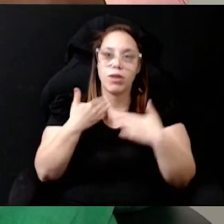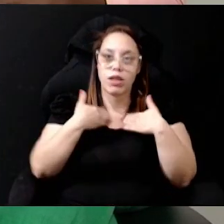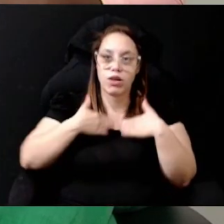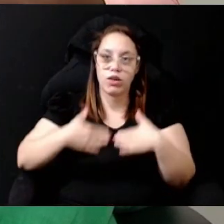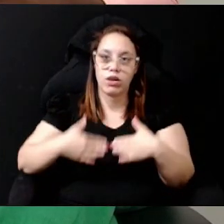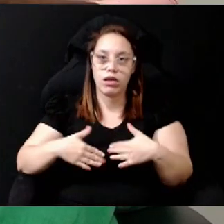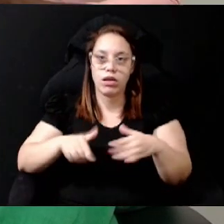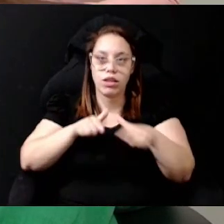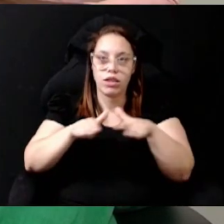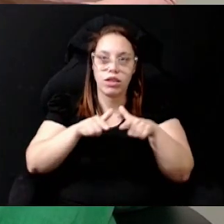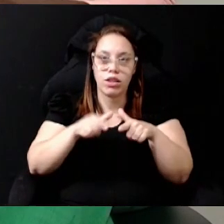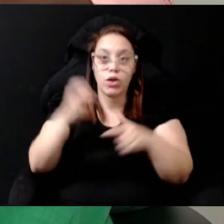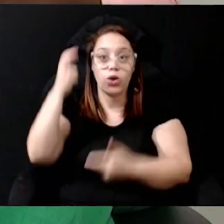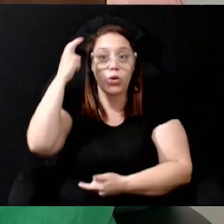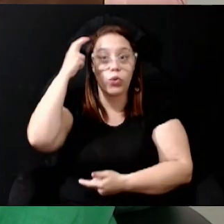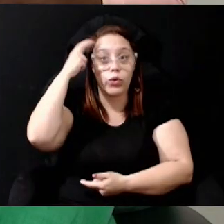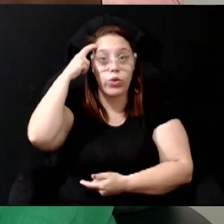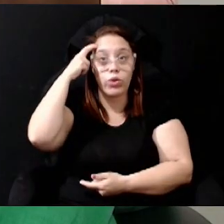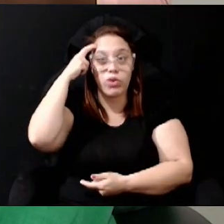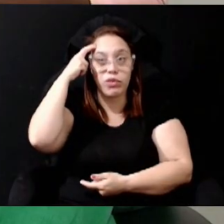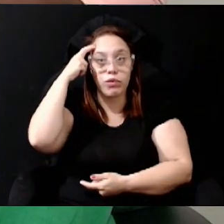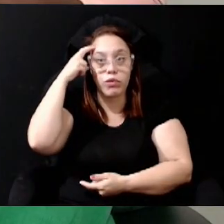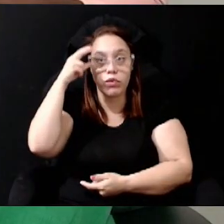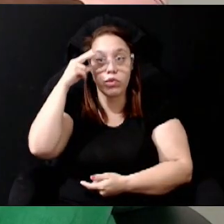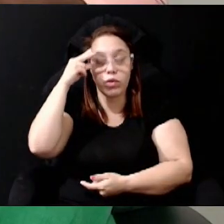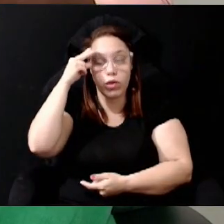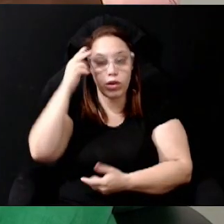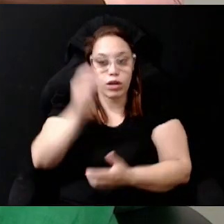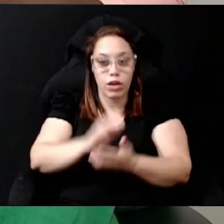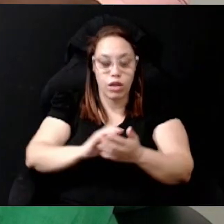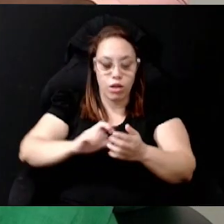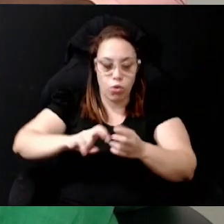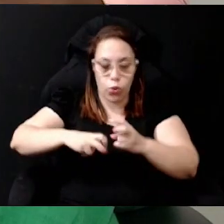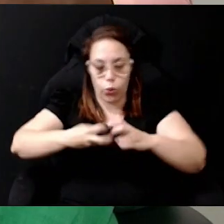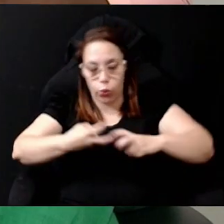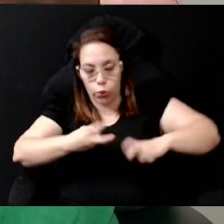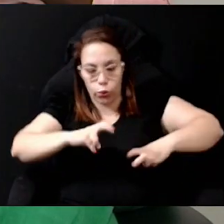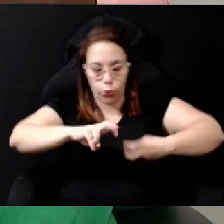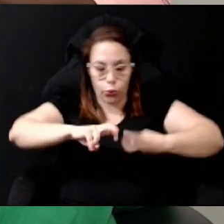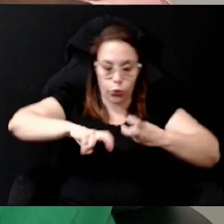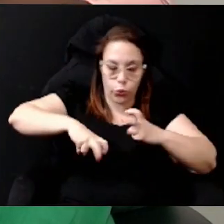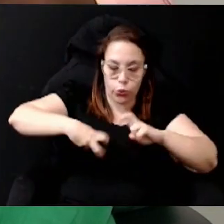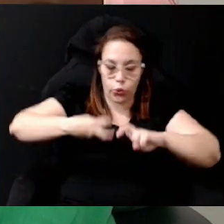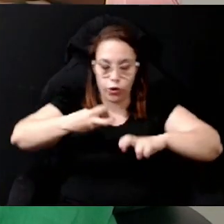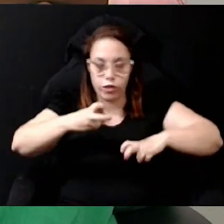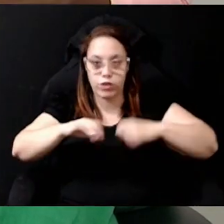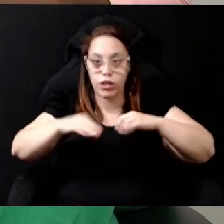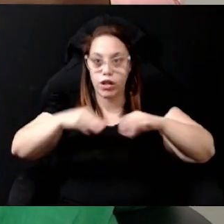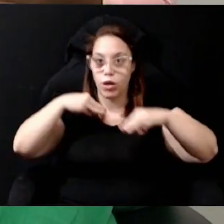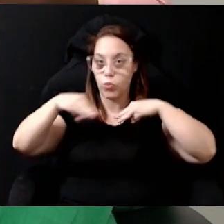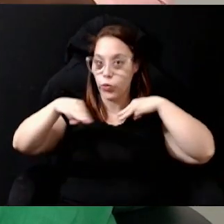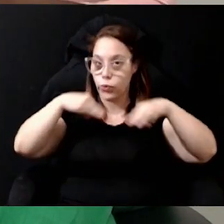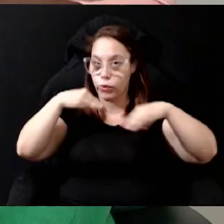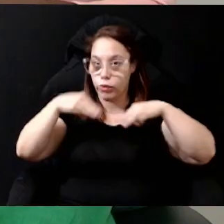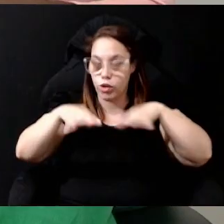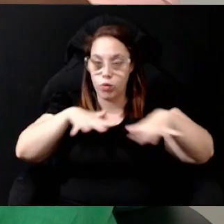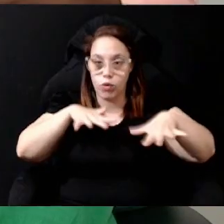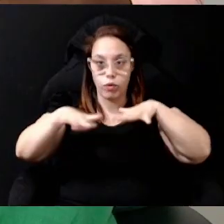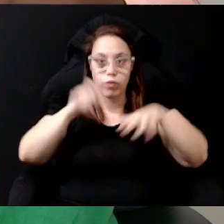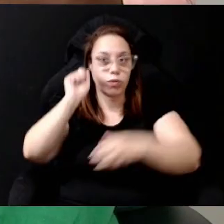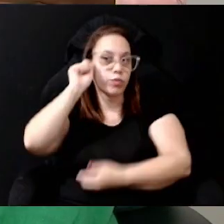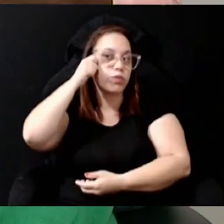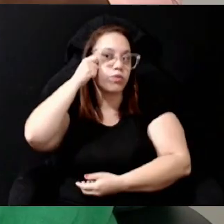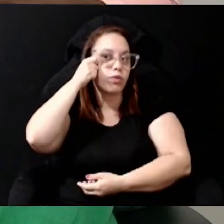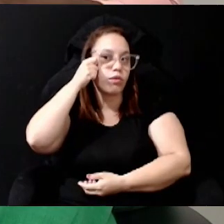que é a parte mais tranquila. A gente trabalha muito também a questão da cultura, né? Então, a gente leva a questão da capoeira, a questão da cultura popular, né?